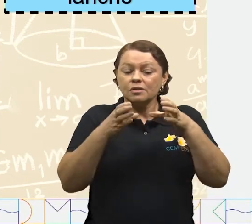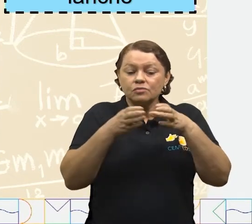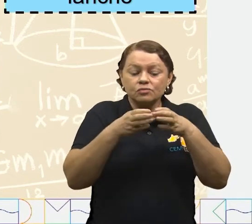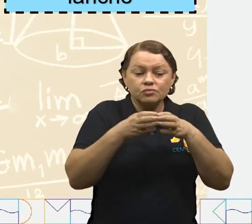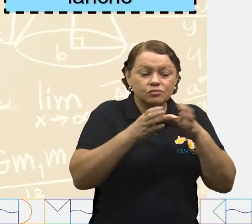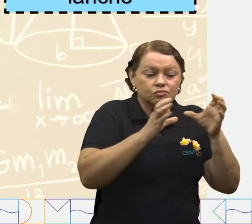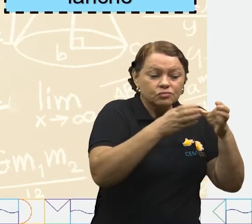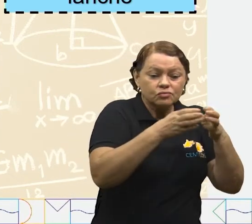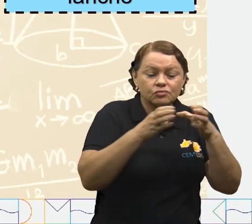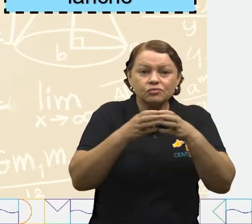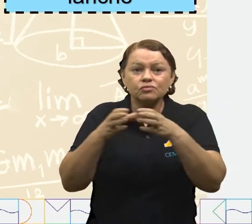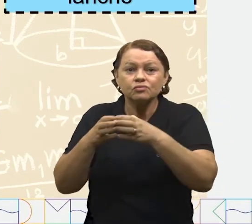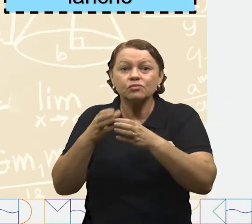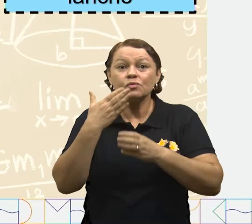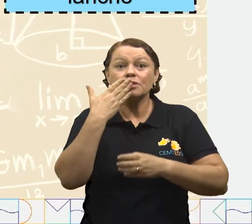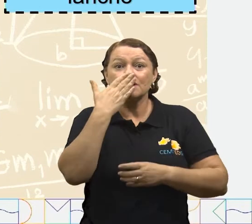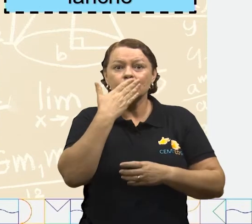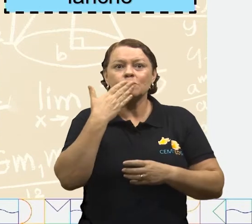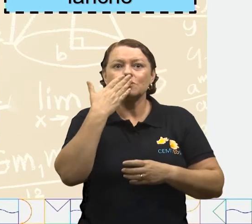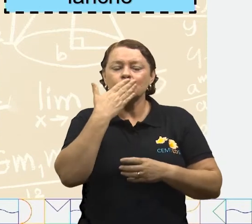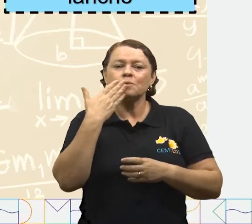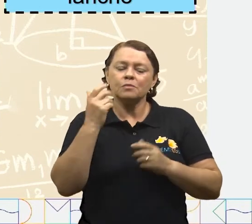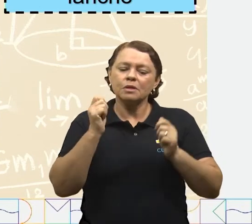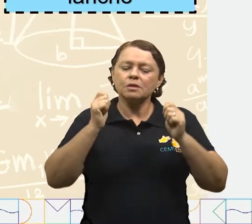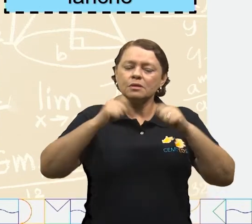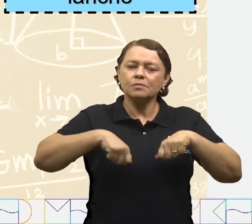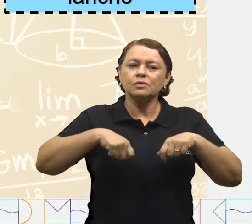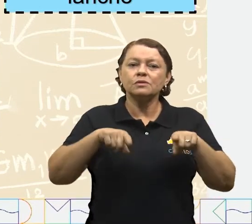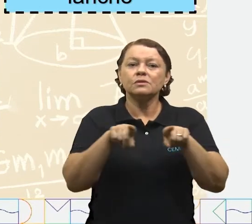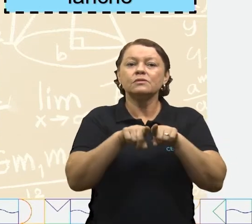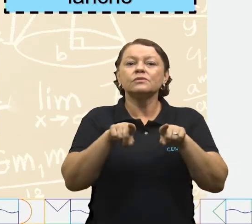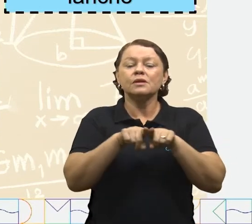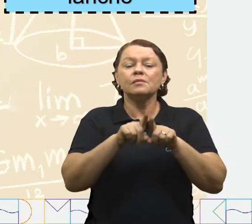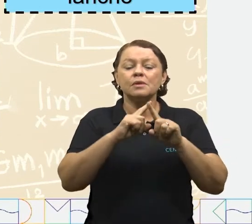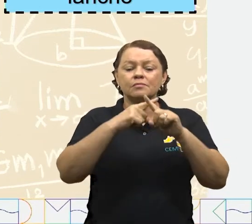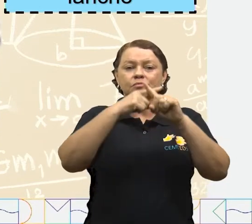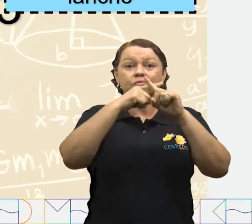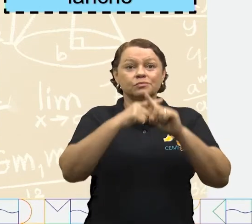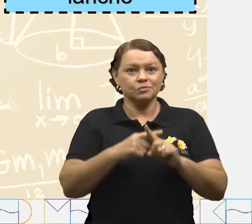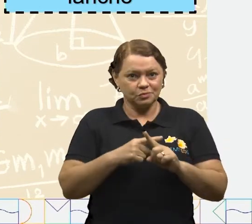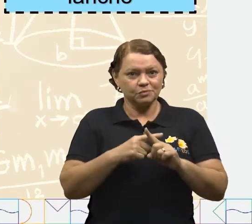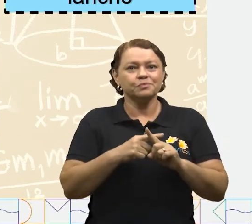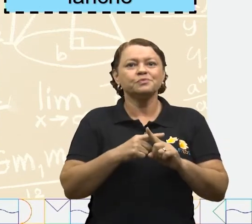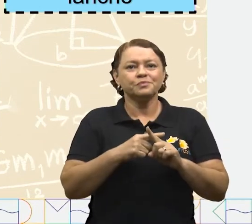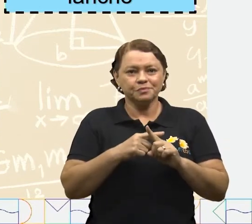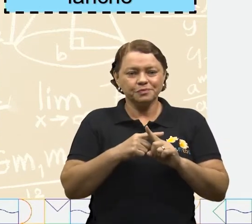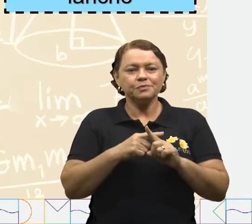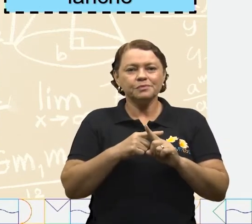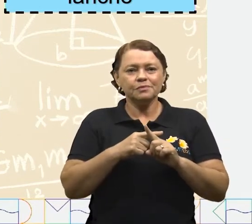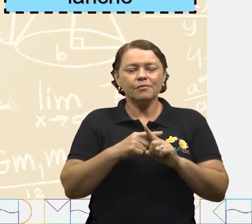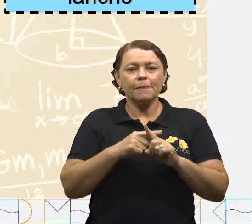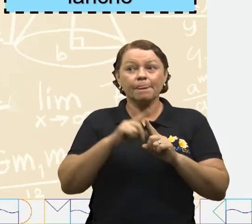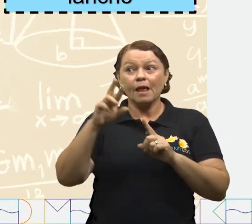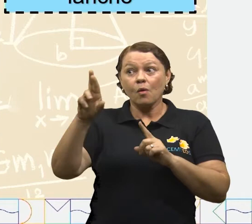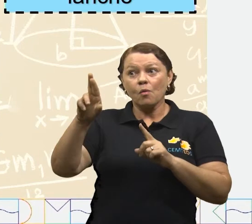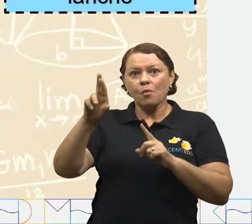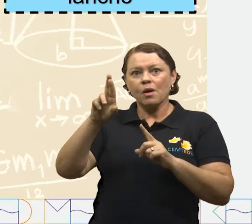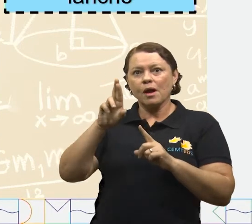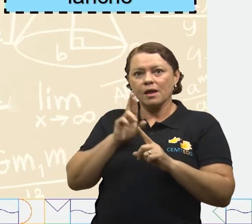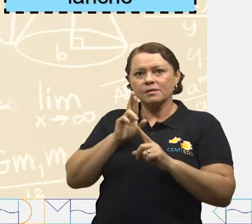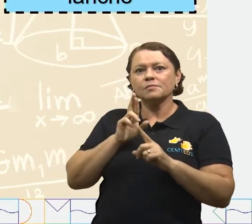das sobremesas e nós vamos multiplicar preste bem atenção com o resultado